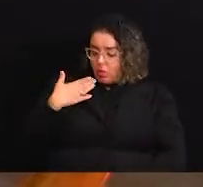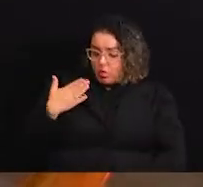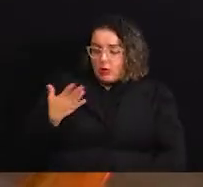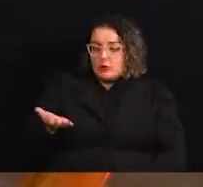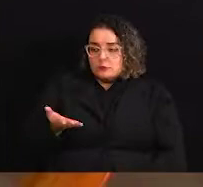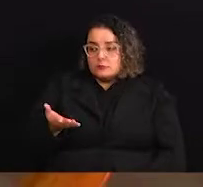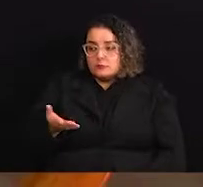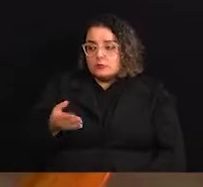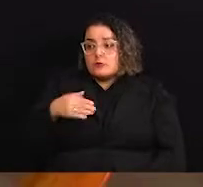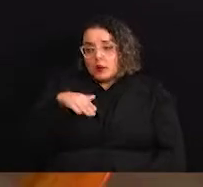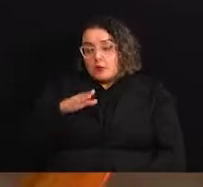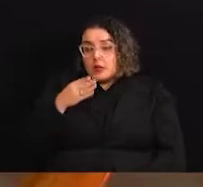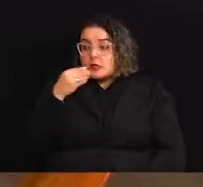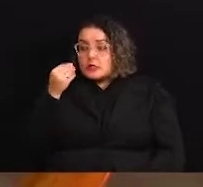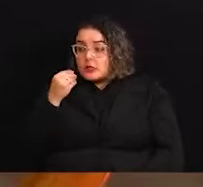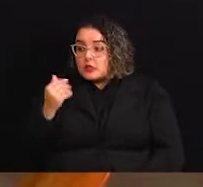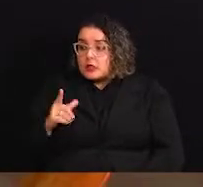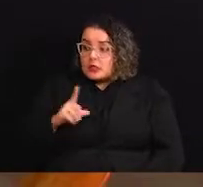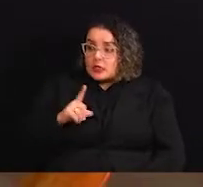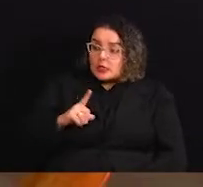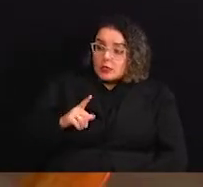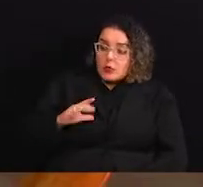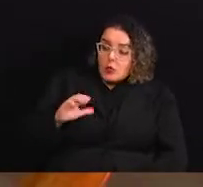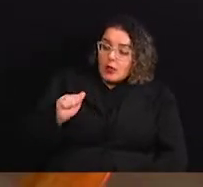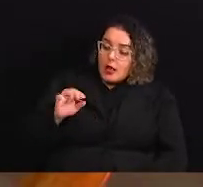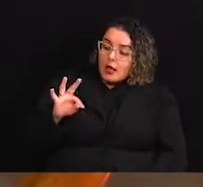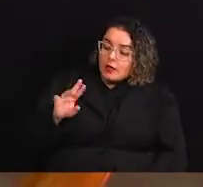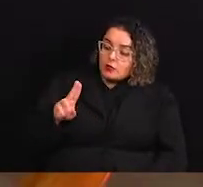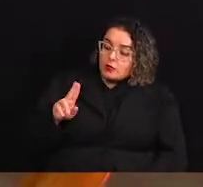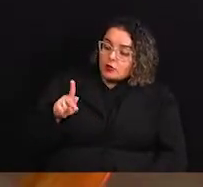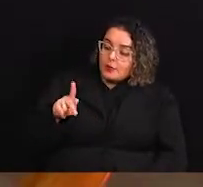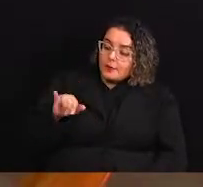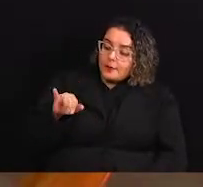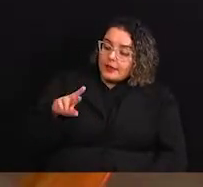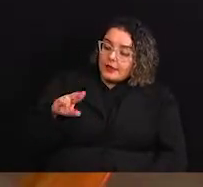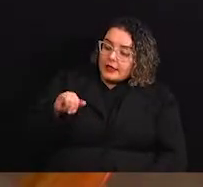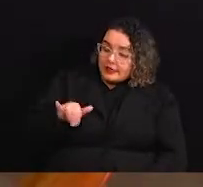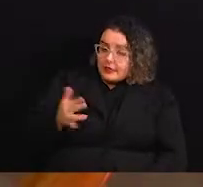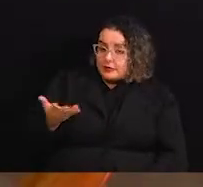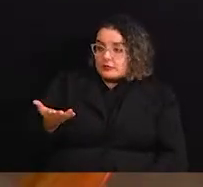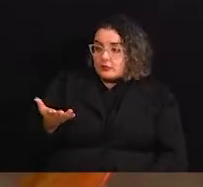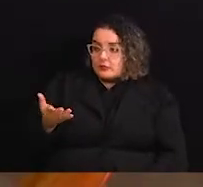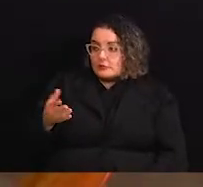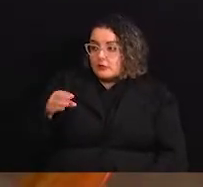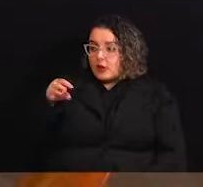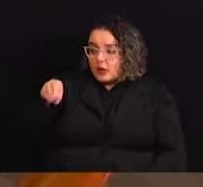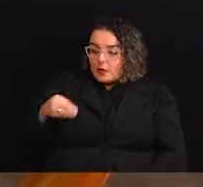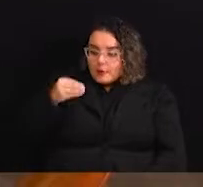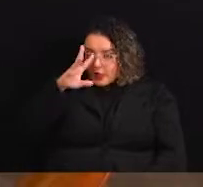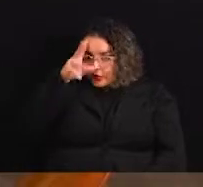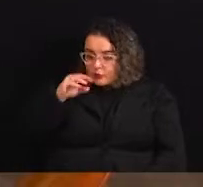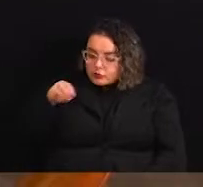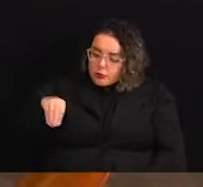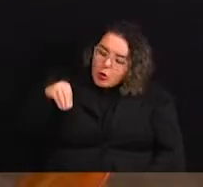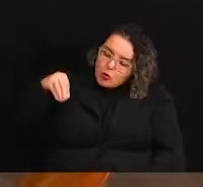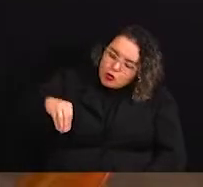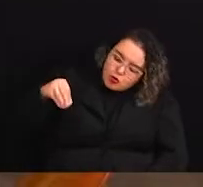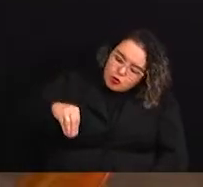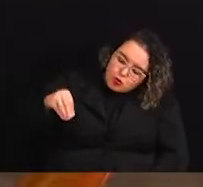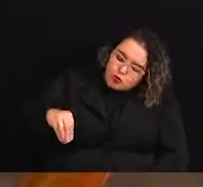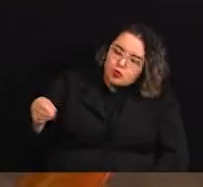ardida, como eu falei, é mais sabor. E tem o catupiry para o pessoal pega o franguinho, dá